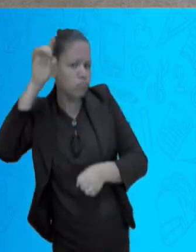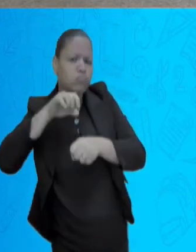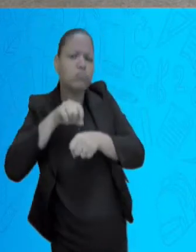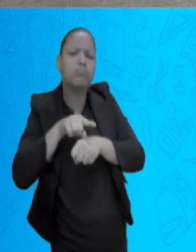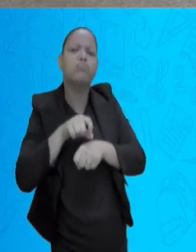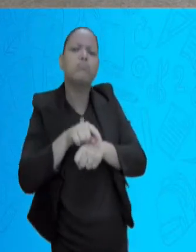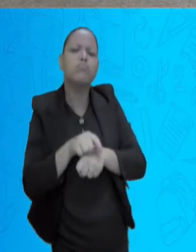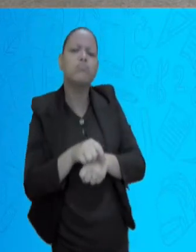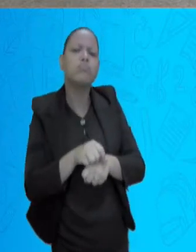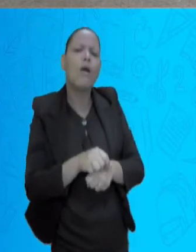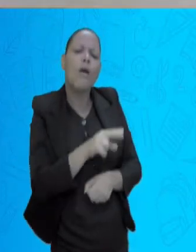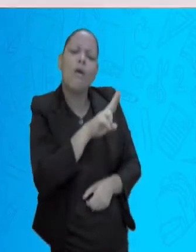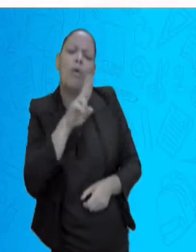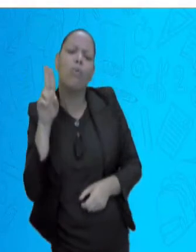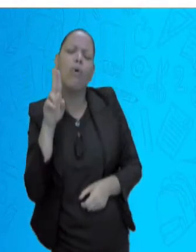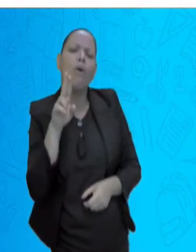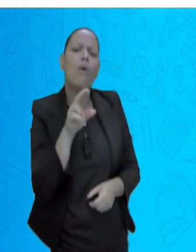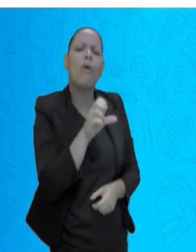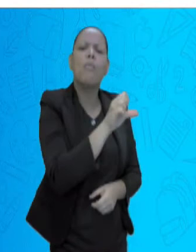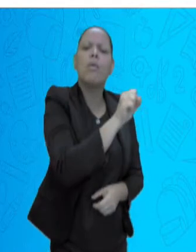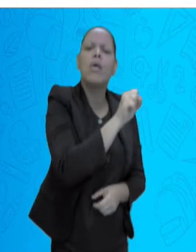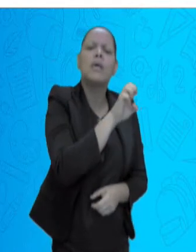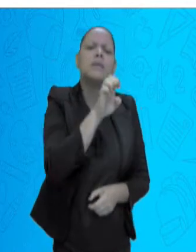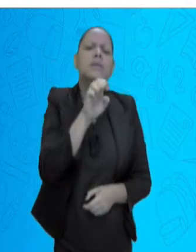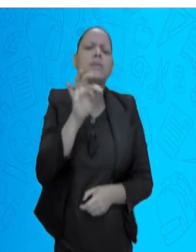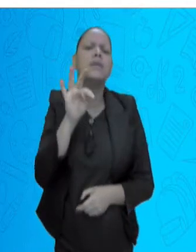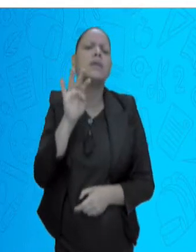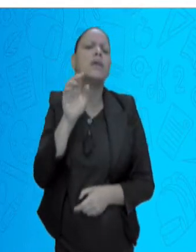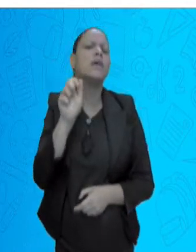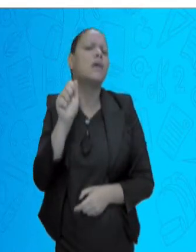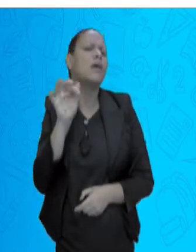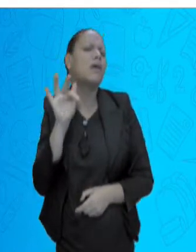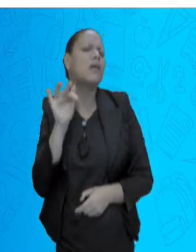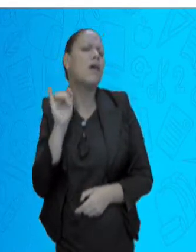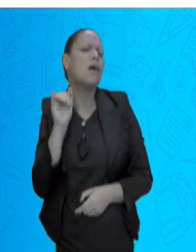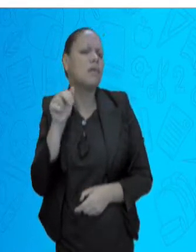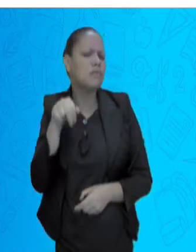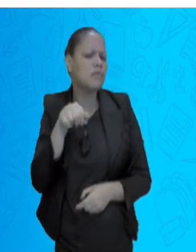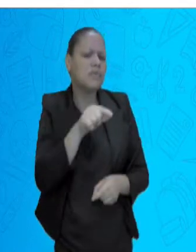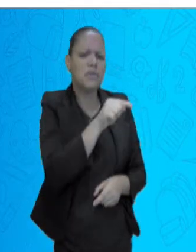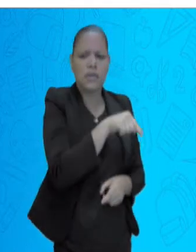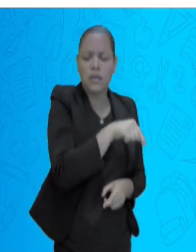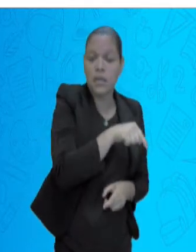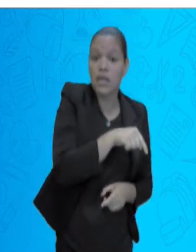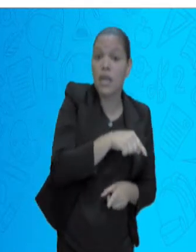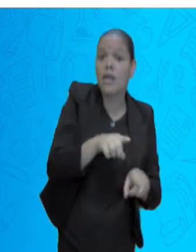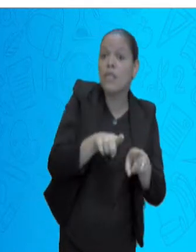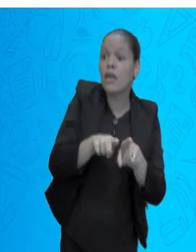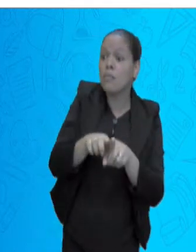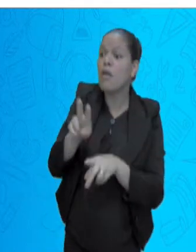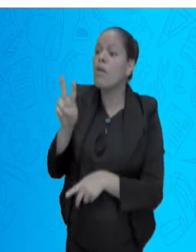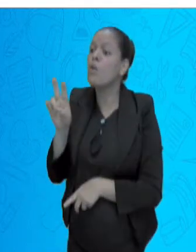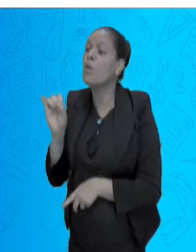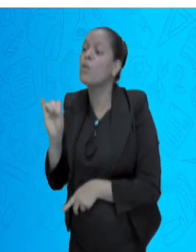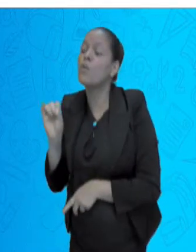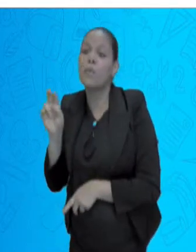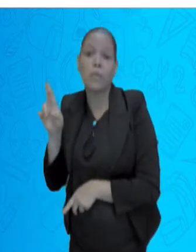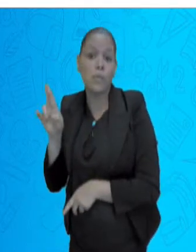Serafina e Virgulina. As formigas iam velozes em fila para o novo